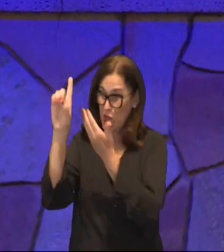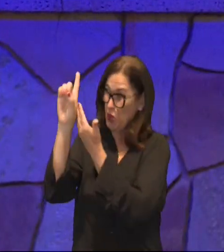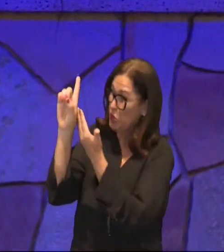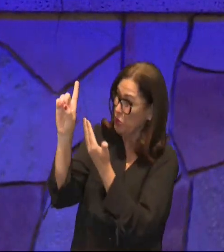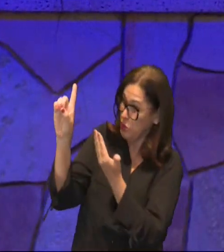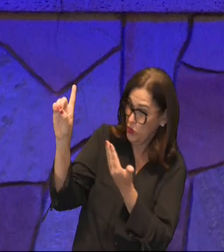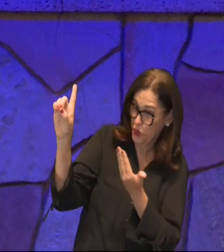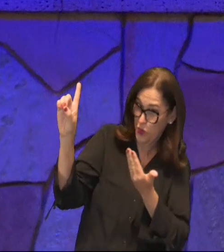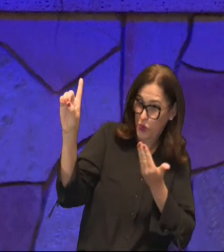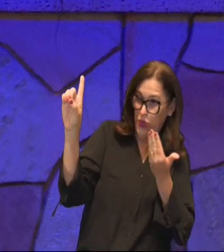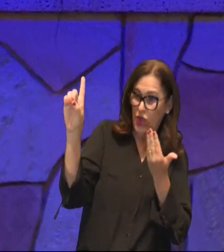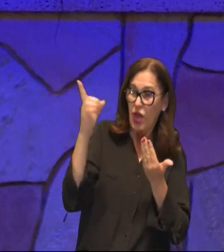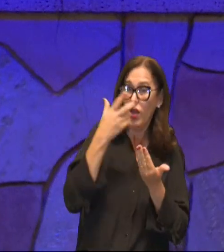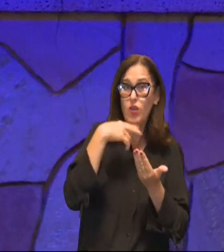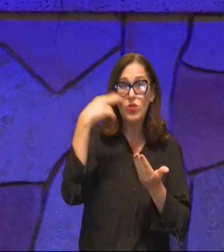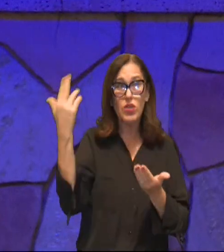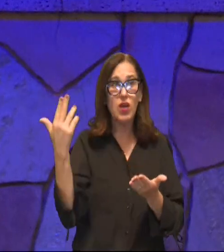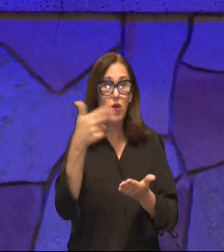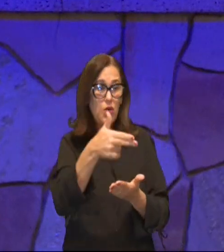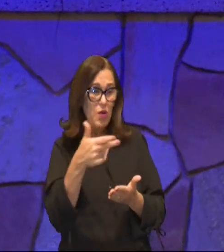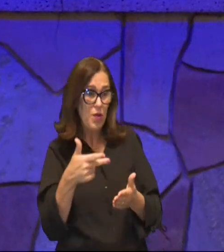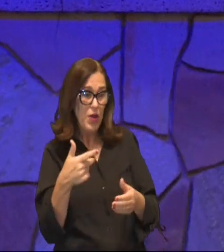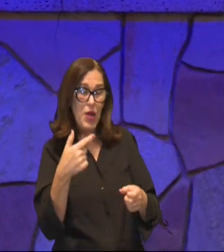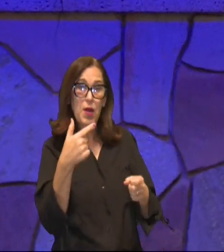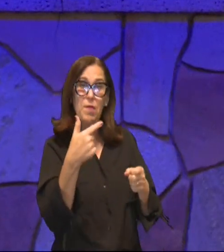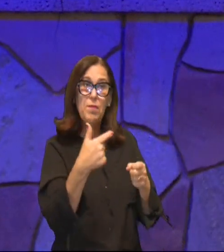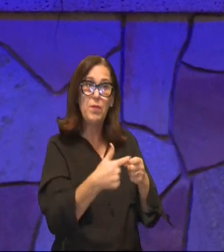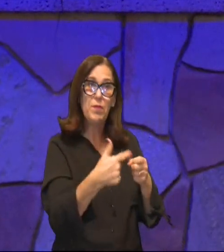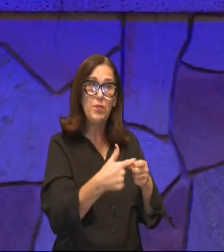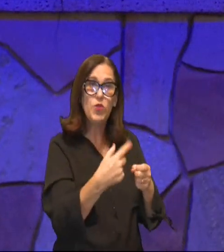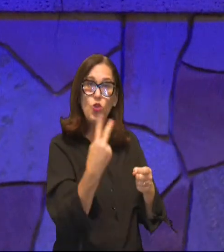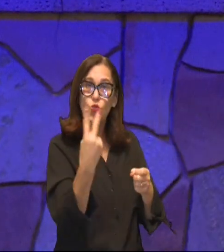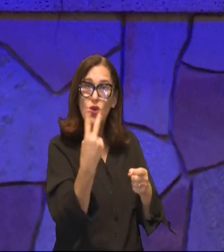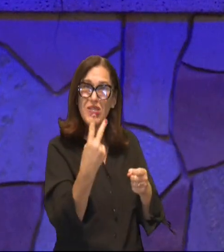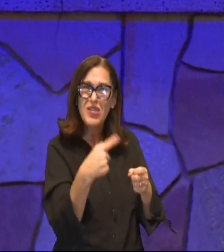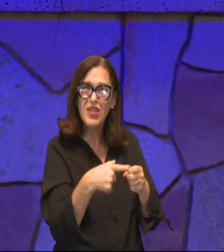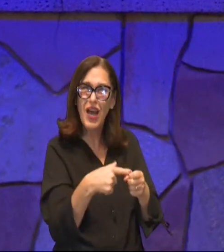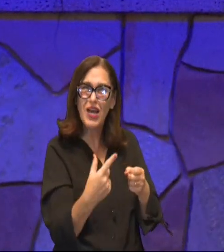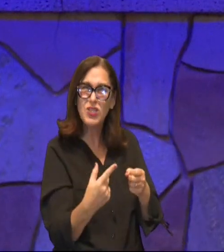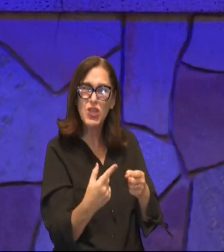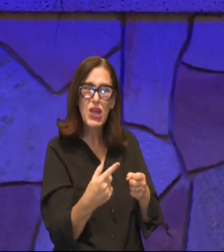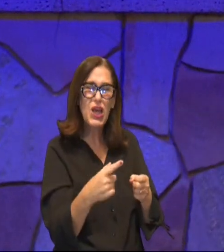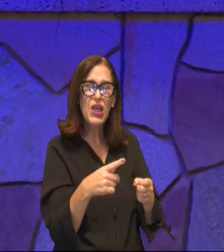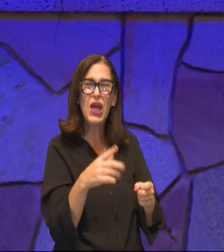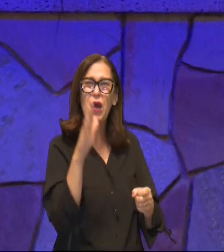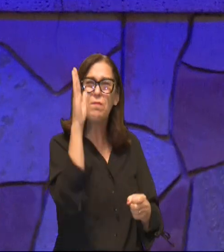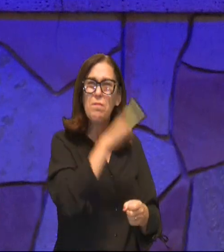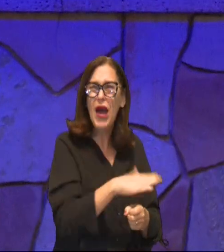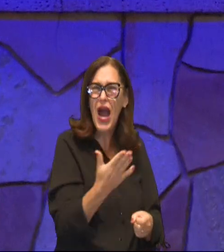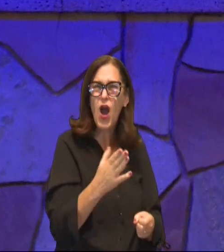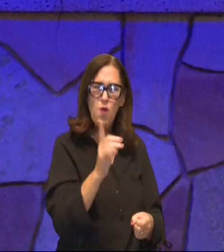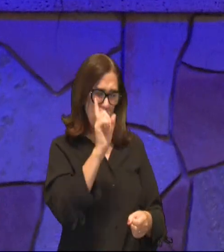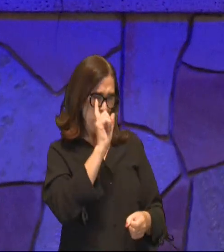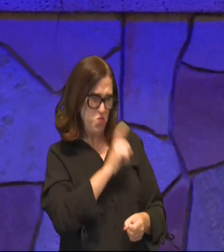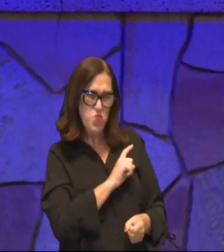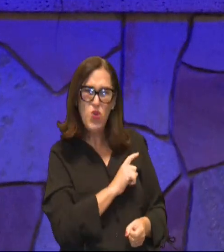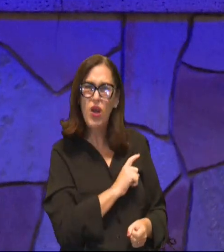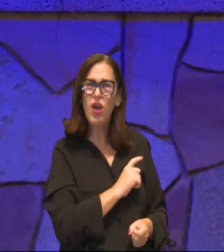de Deus, que o Senhor os tratava como moradores de Sodoma e Gomorra, cidade onde prevalecia a